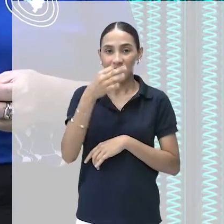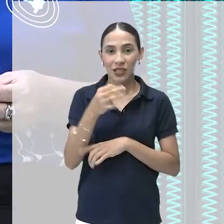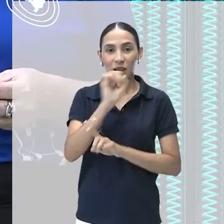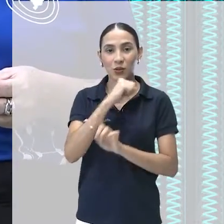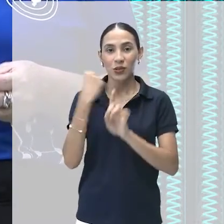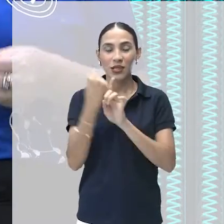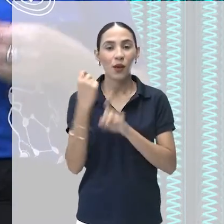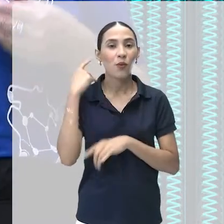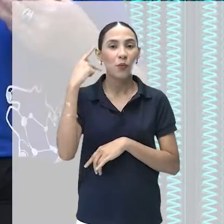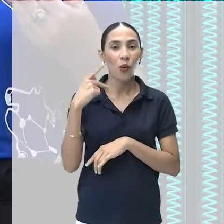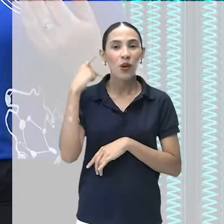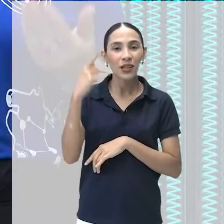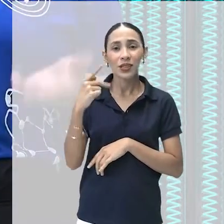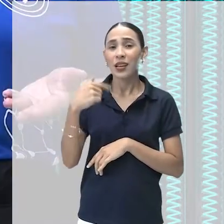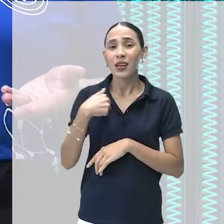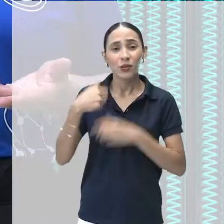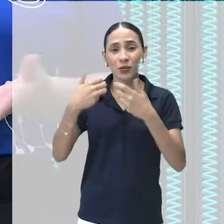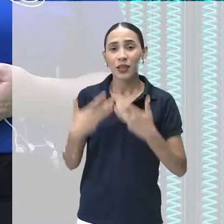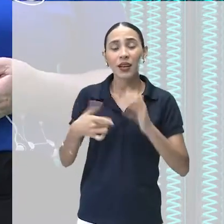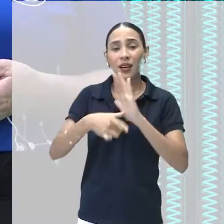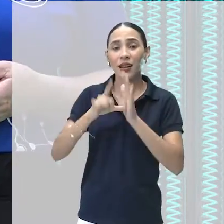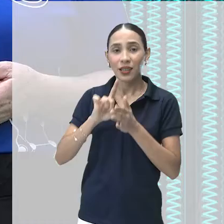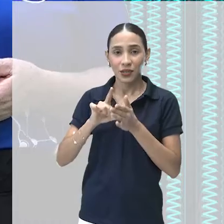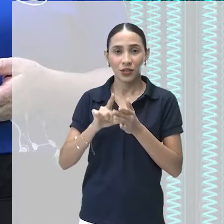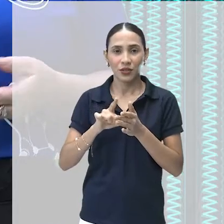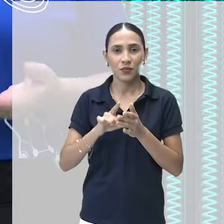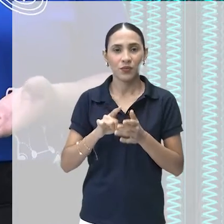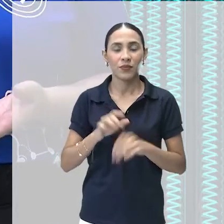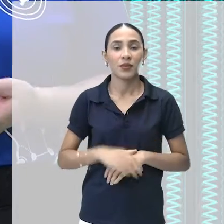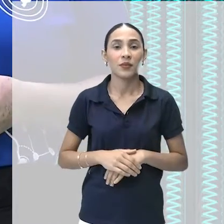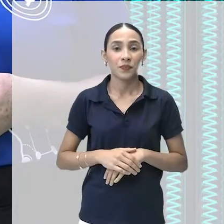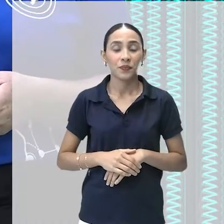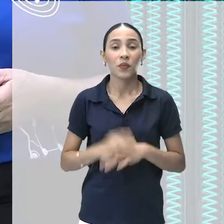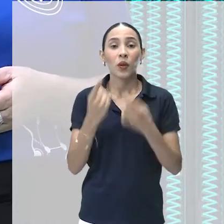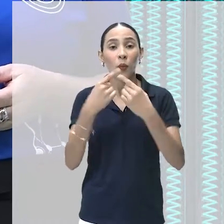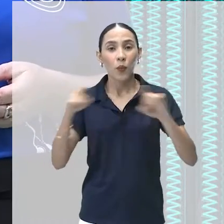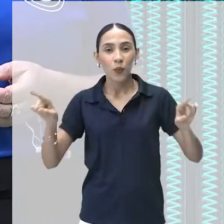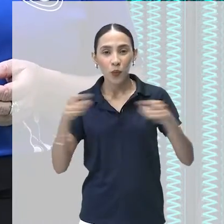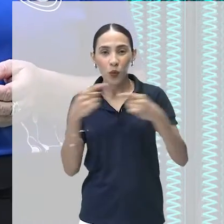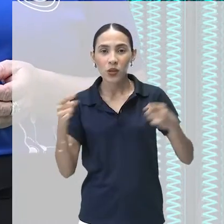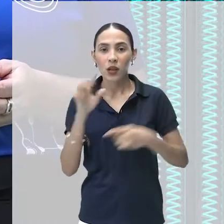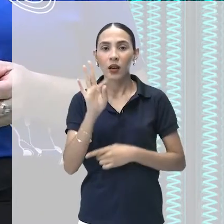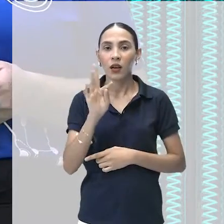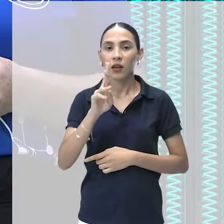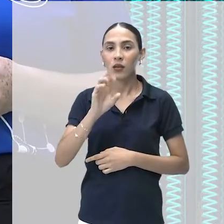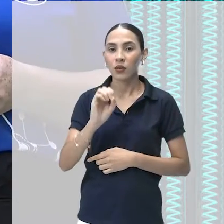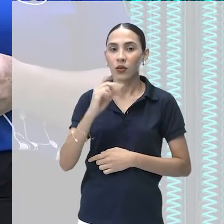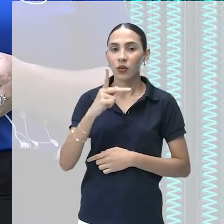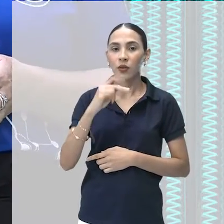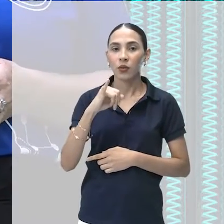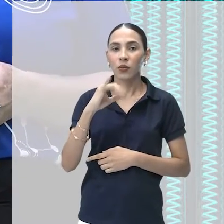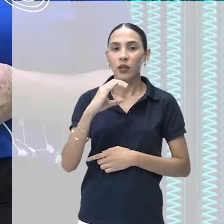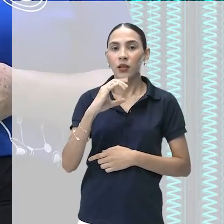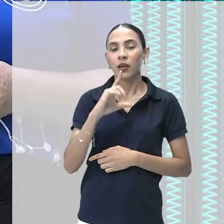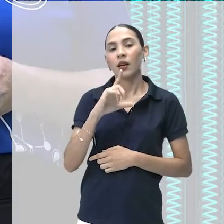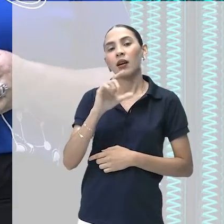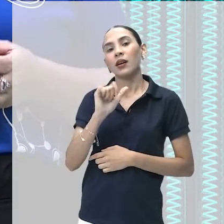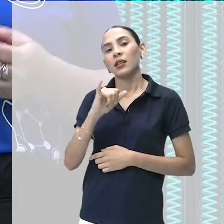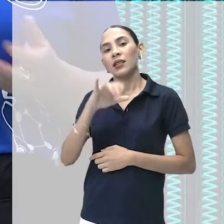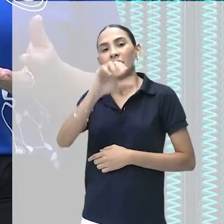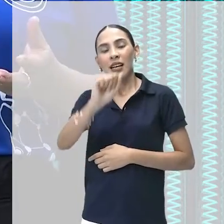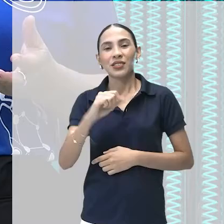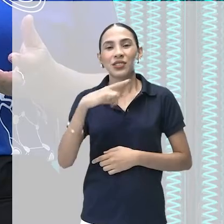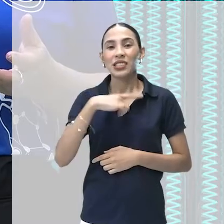e política, aquilo que eu acabei de falar para vocês. Muitas músicas da Tropicália continham críticas veladas. O que